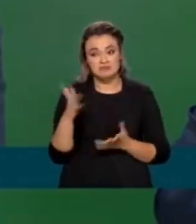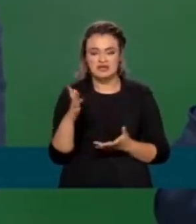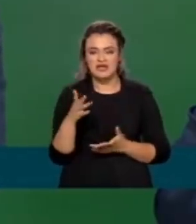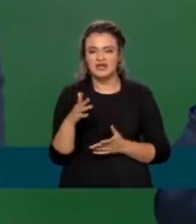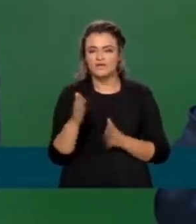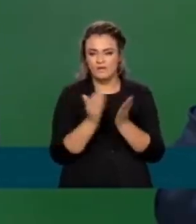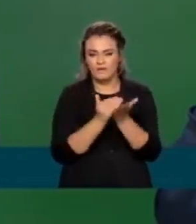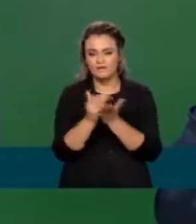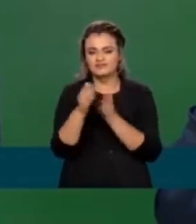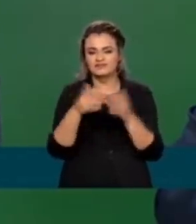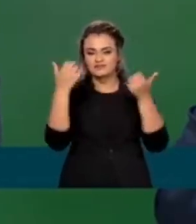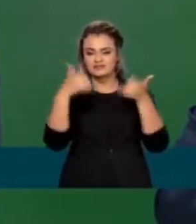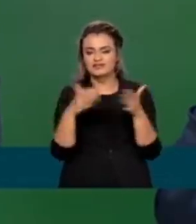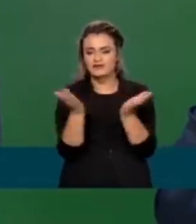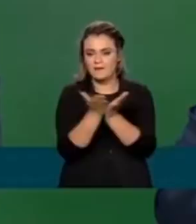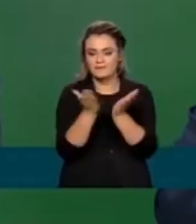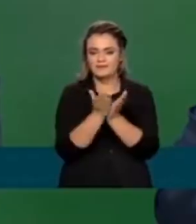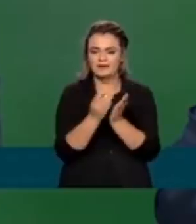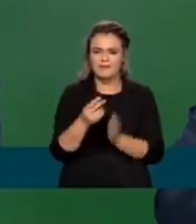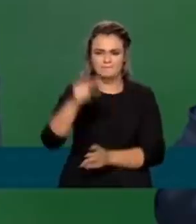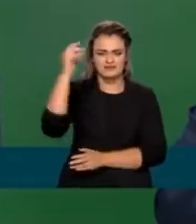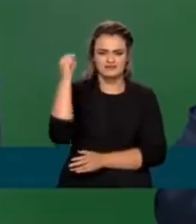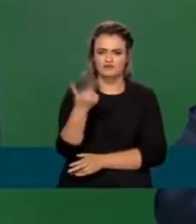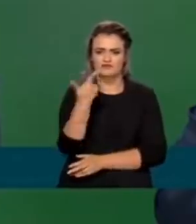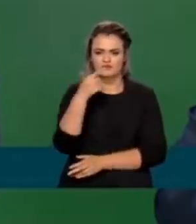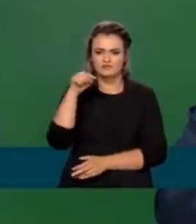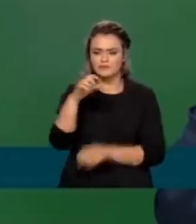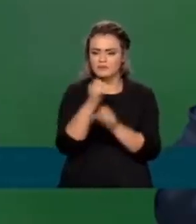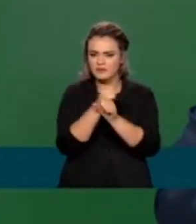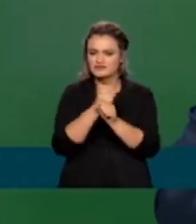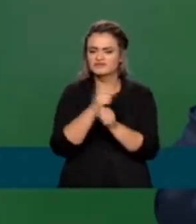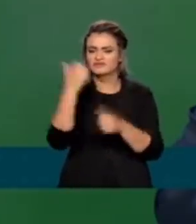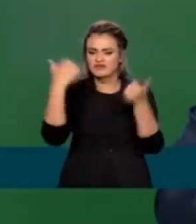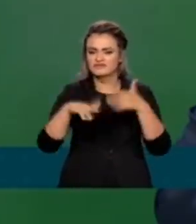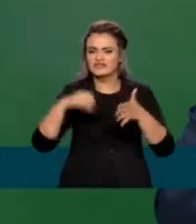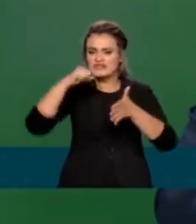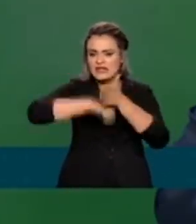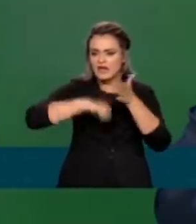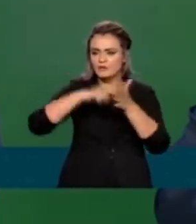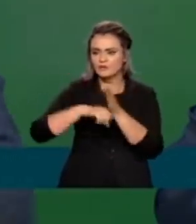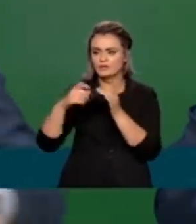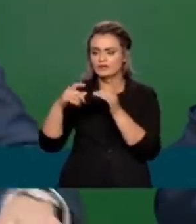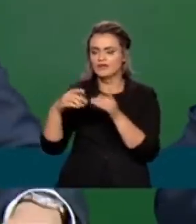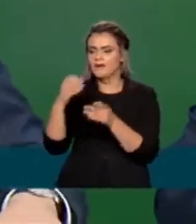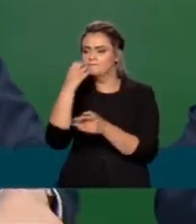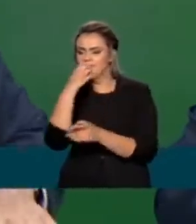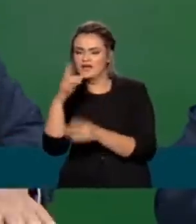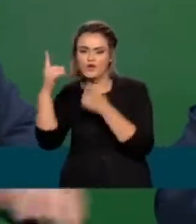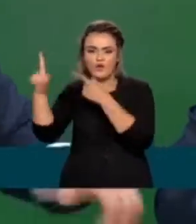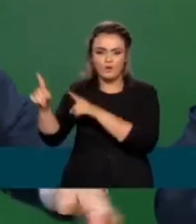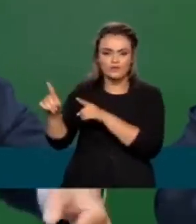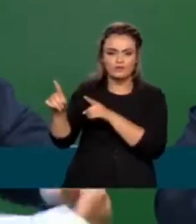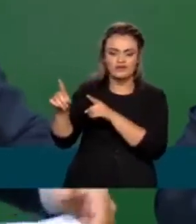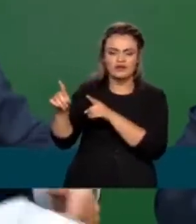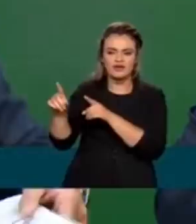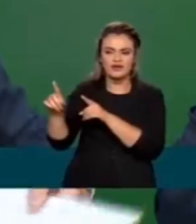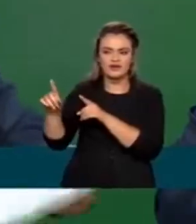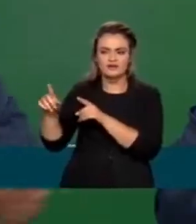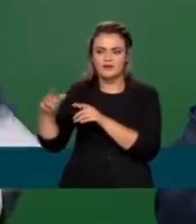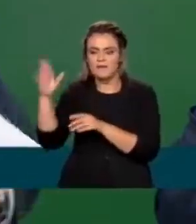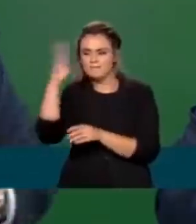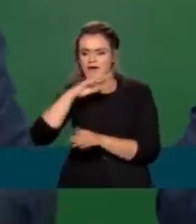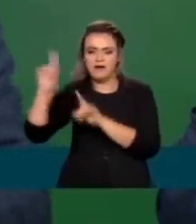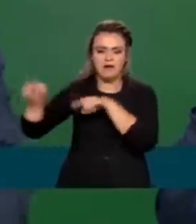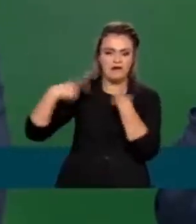versículo bíblico. Há 2000 anos atrás, já se falava da luta do bem contra o mal. Nós vamos continuar firme